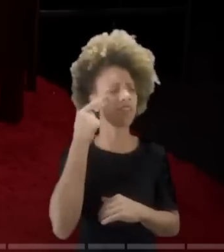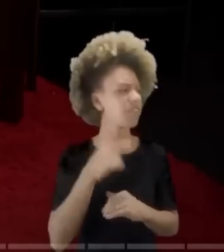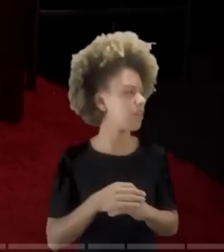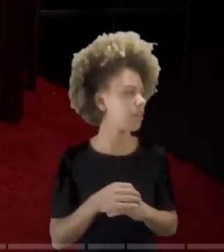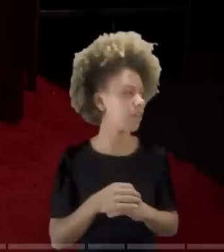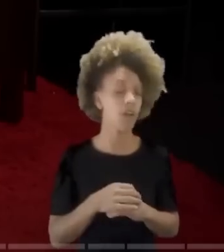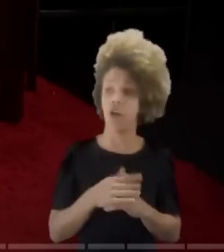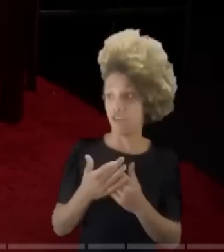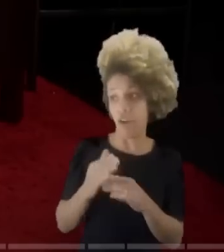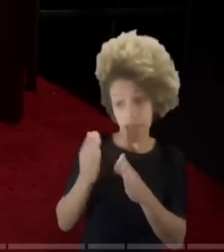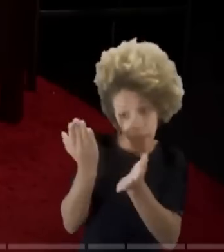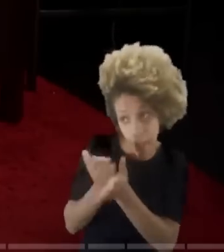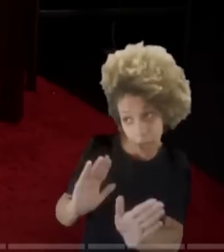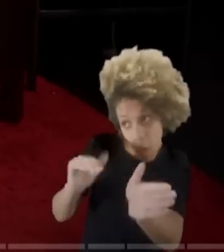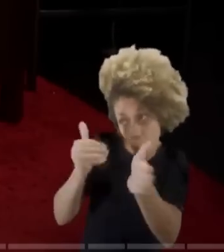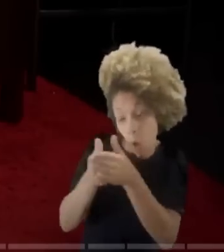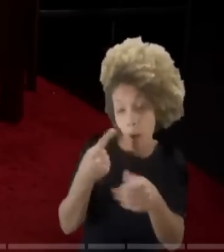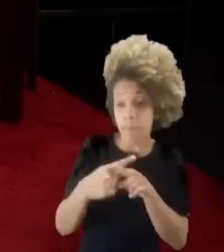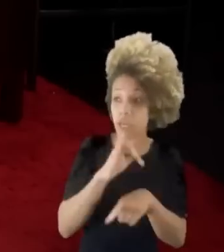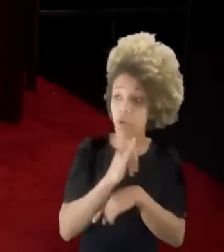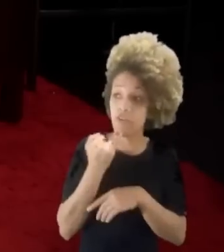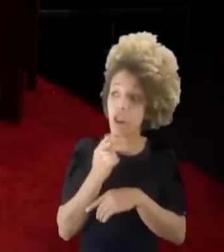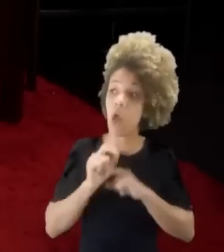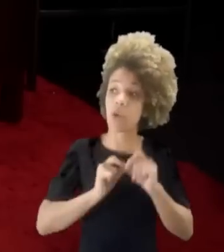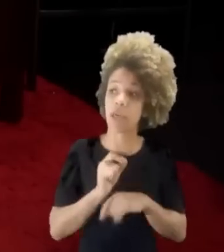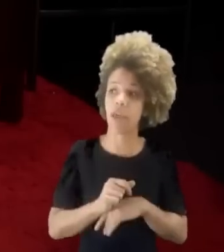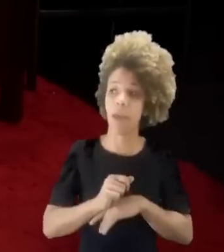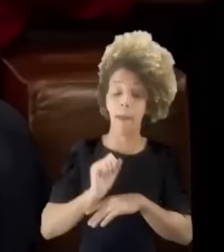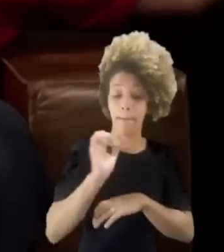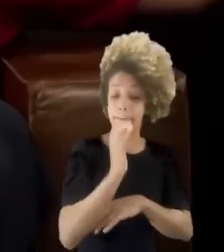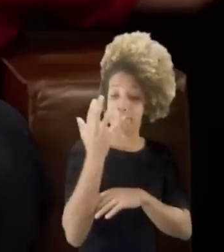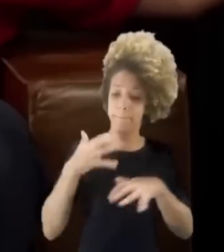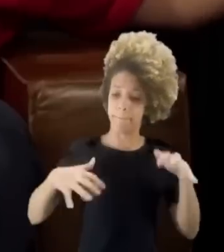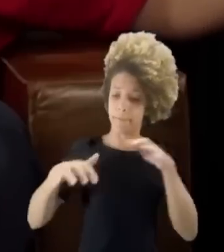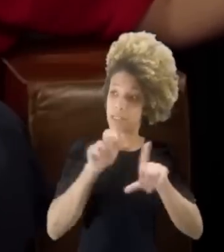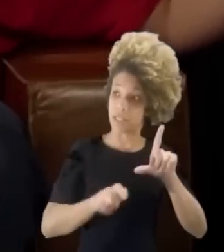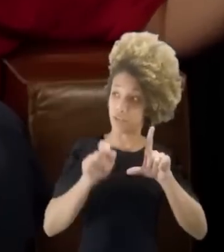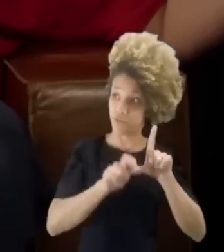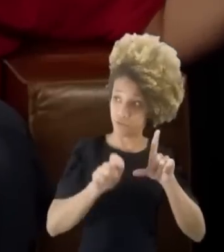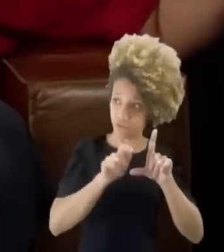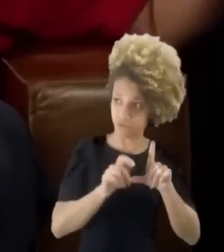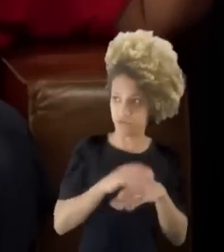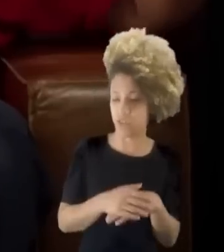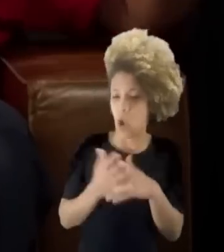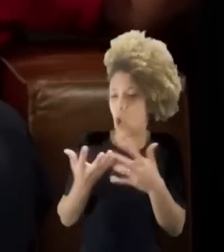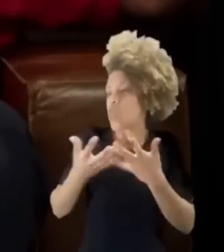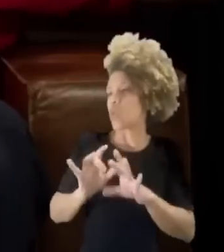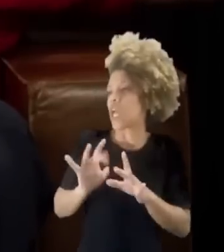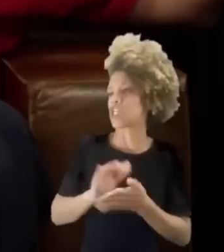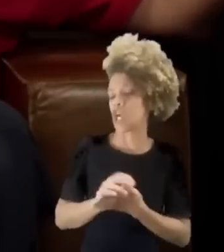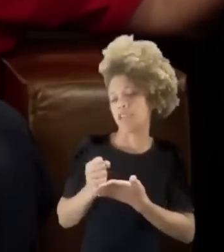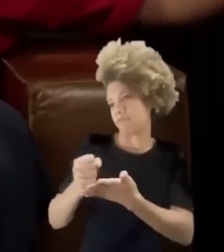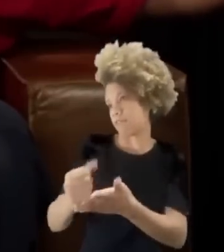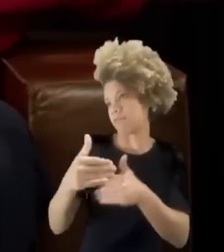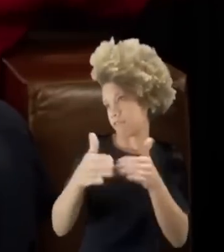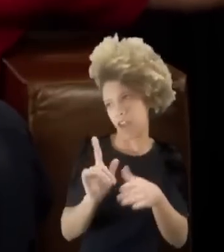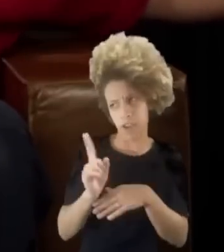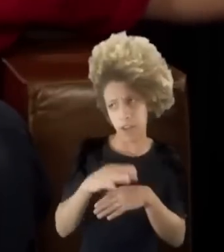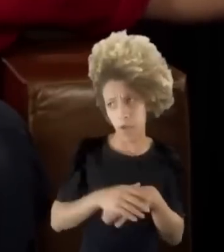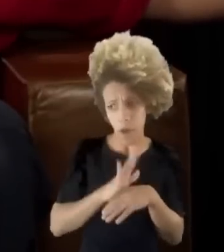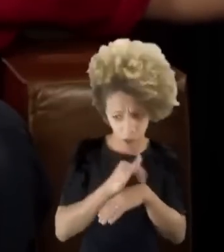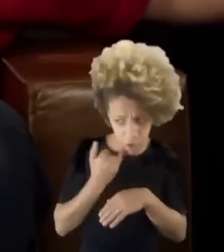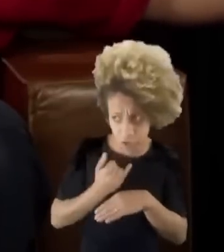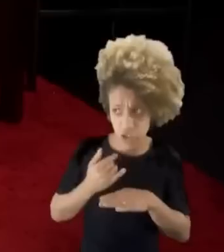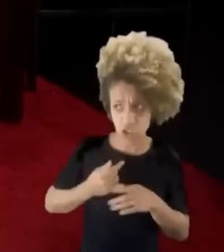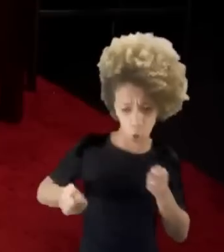quebrar o seu negócio para perceber porque o negócio do iFood é ser uma praça de alimentação digital iFood não quer só entrega fazer isso aqui iFood Quer